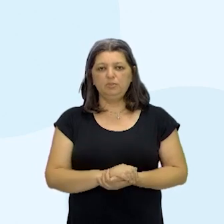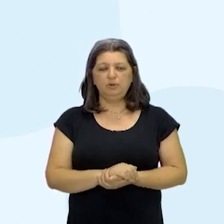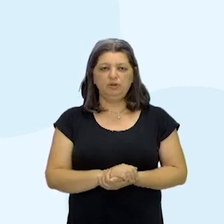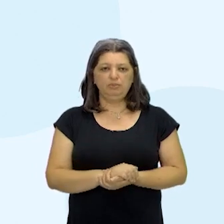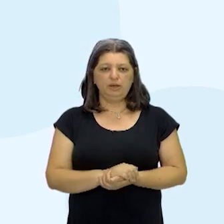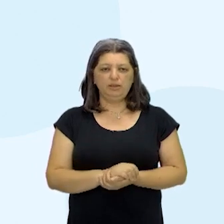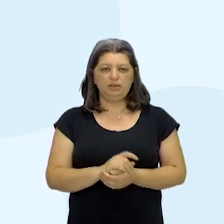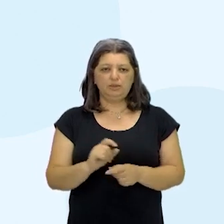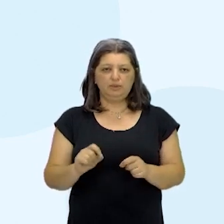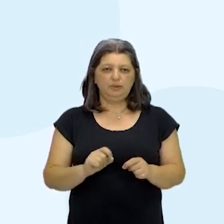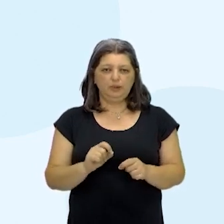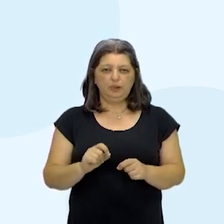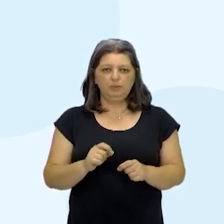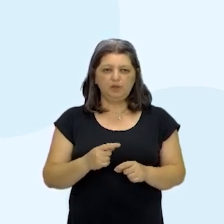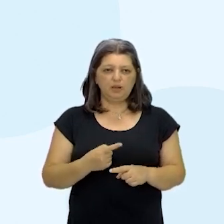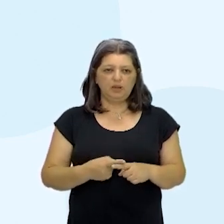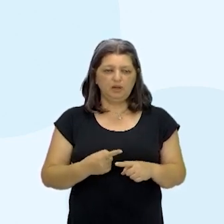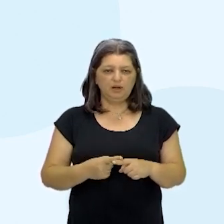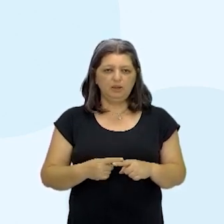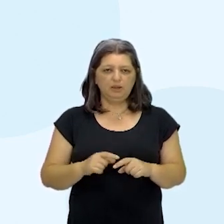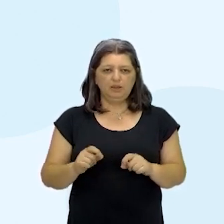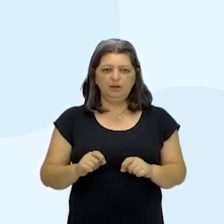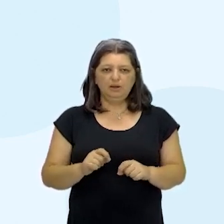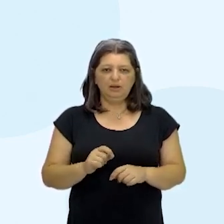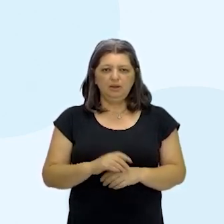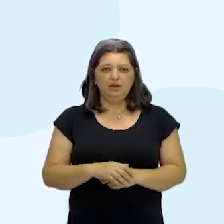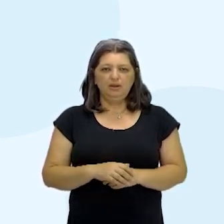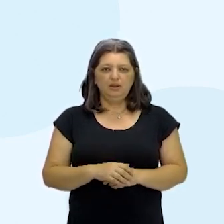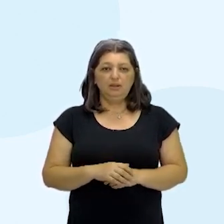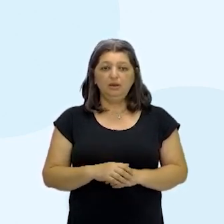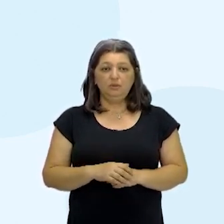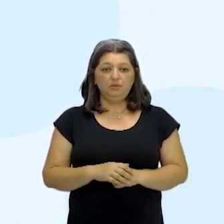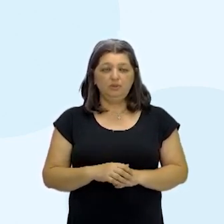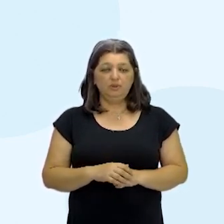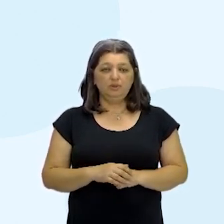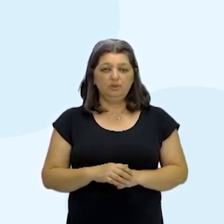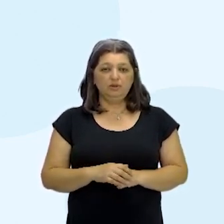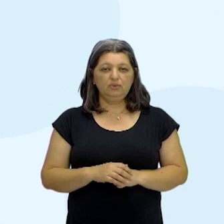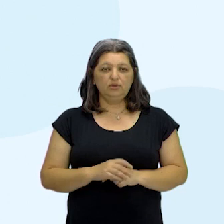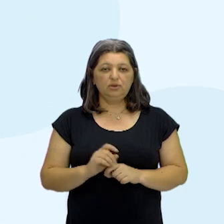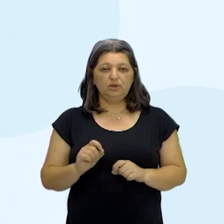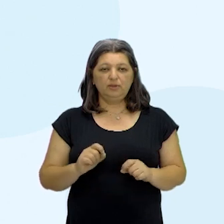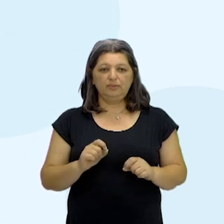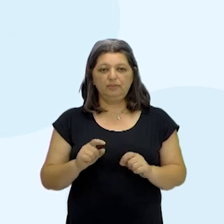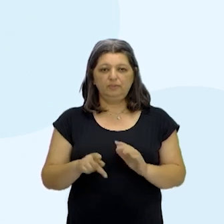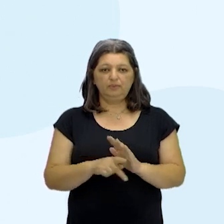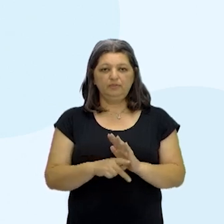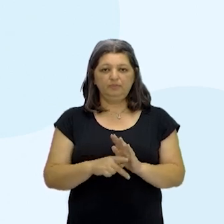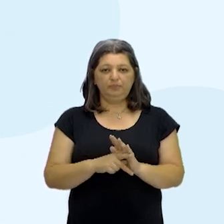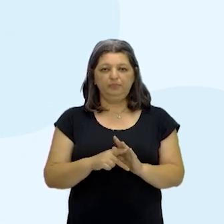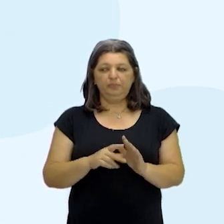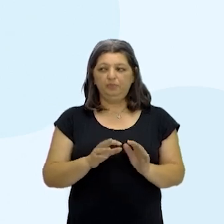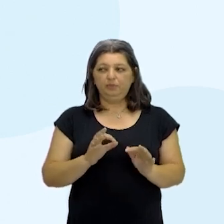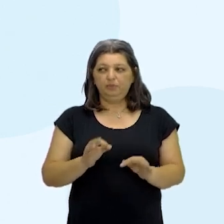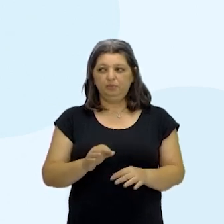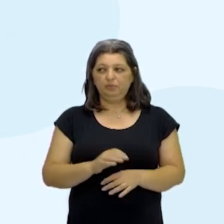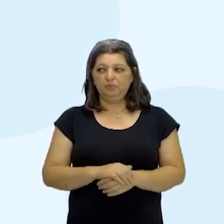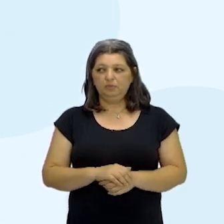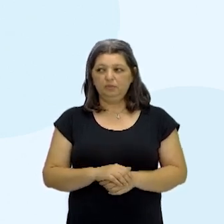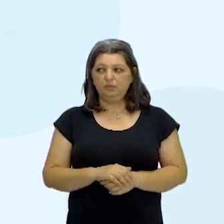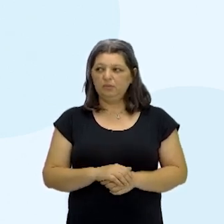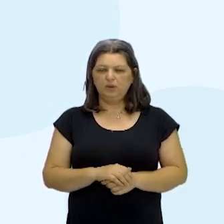Usar argumentos para expressar opinião. And notice and use the future forms. Or the forms of the future.